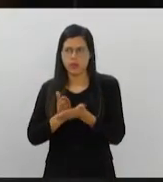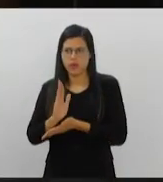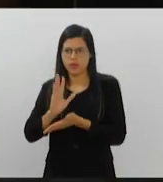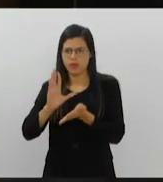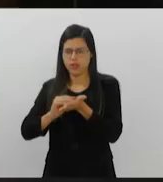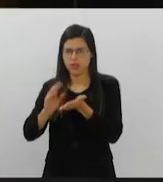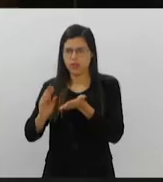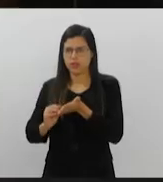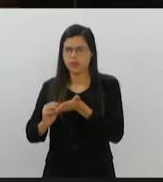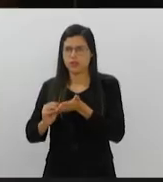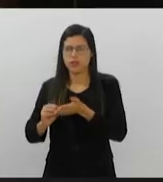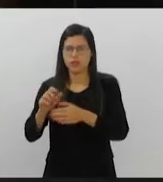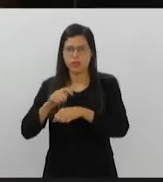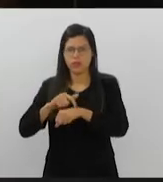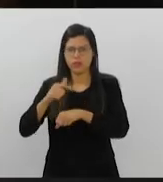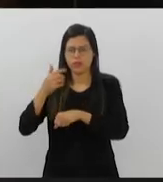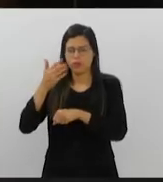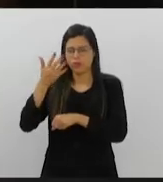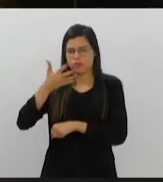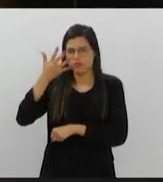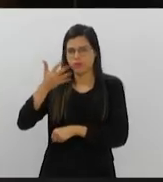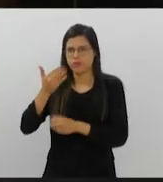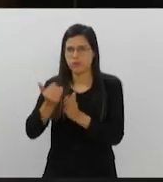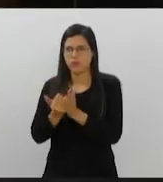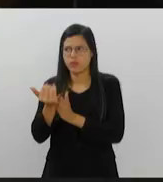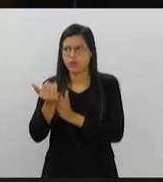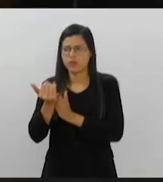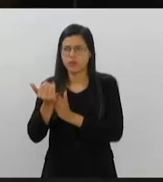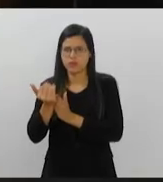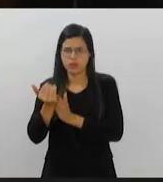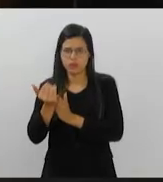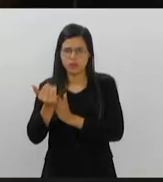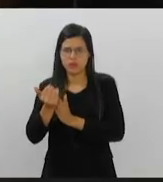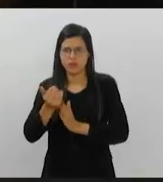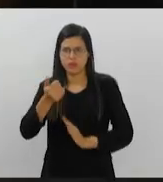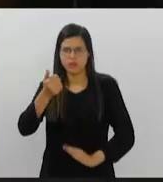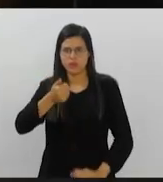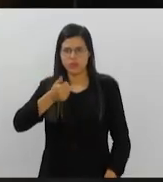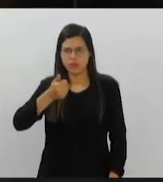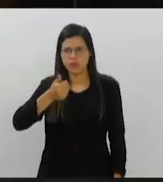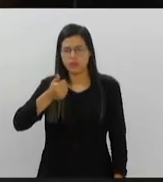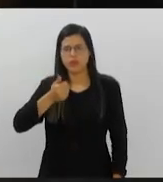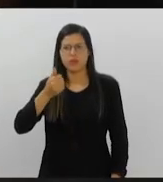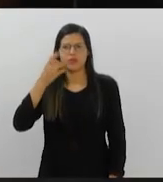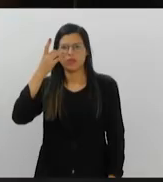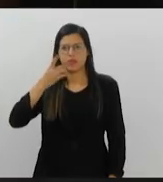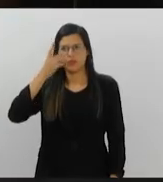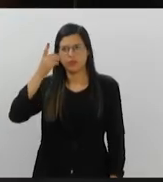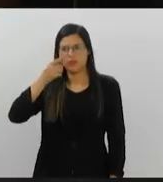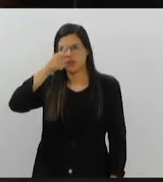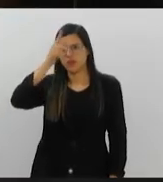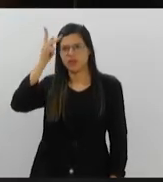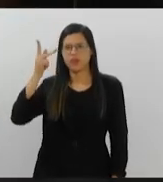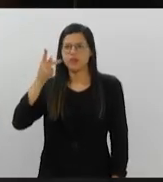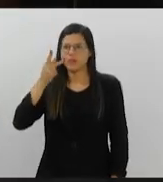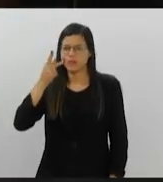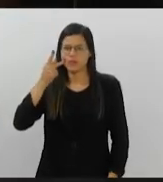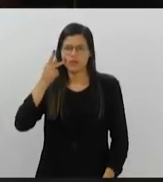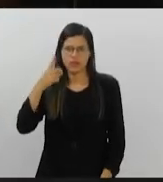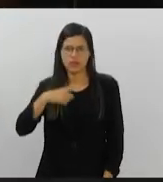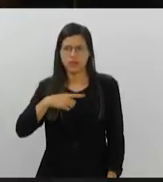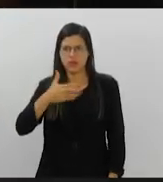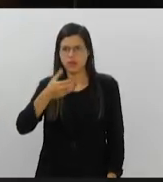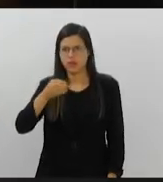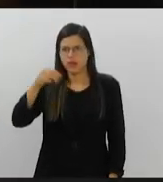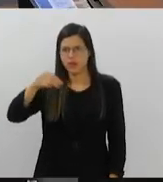aprovada a ata, passa ao expediente inicial. Primeiro orador inscrito é o nobre deputado Luiz Paulo, que dispõe de